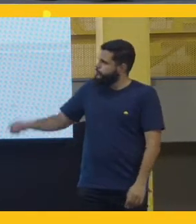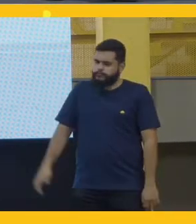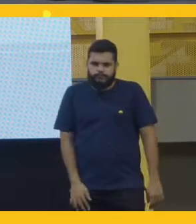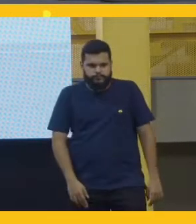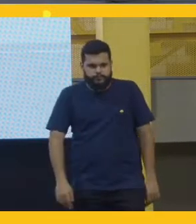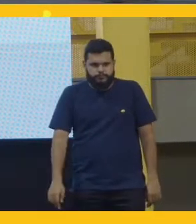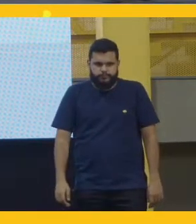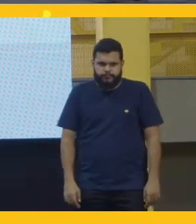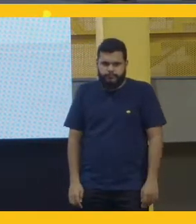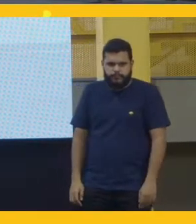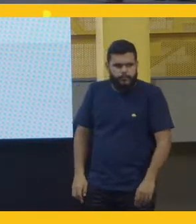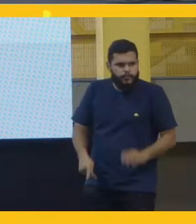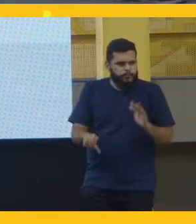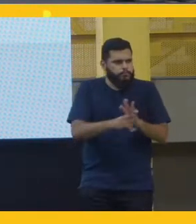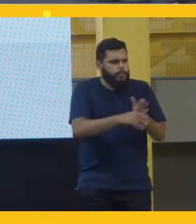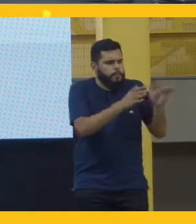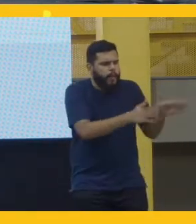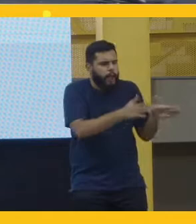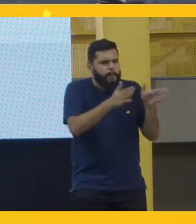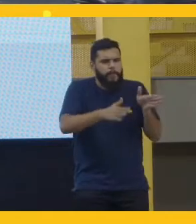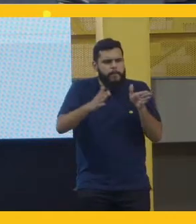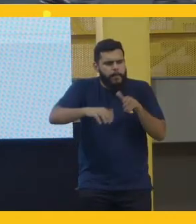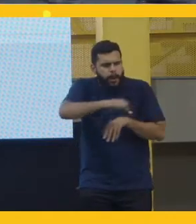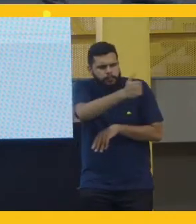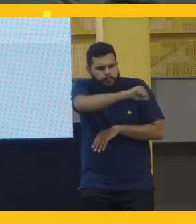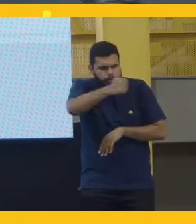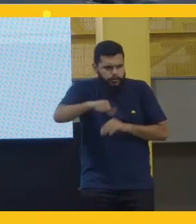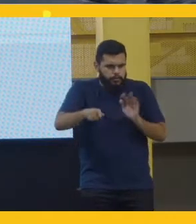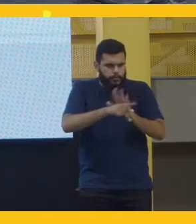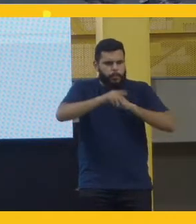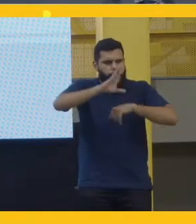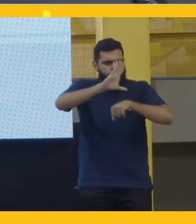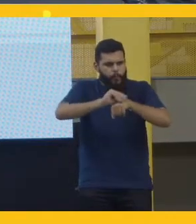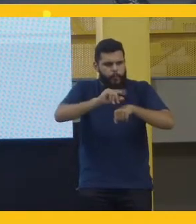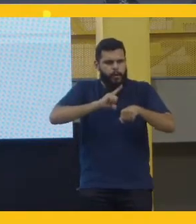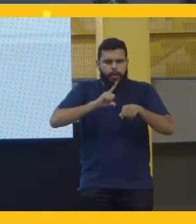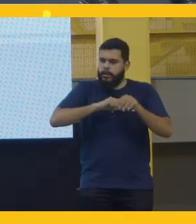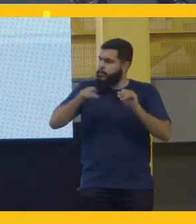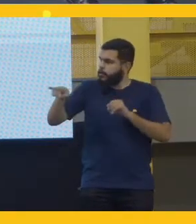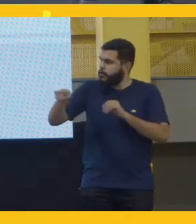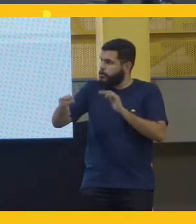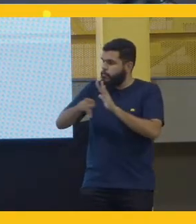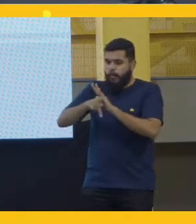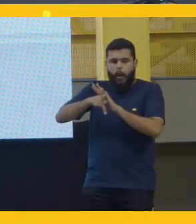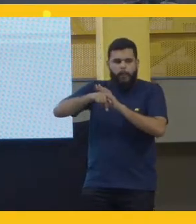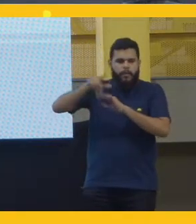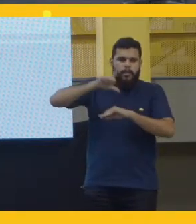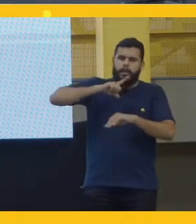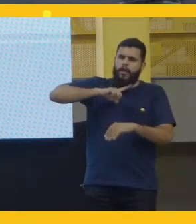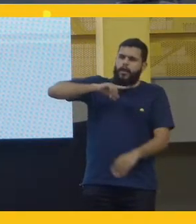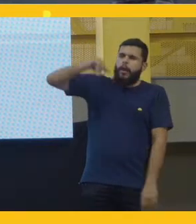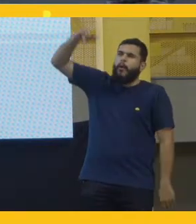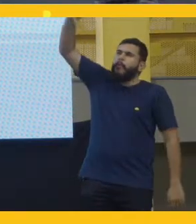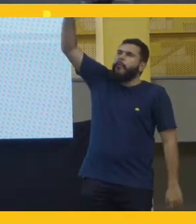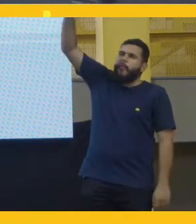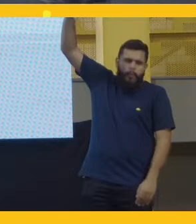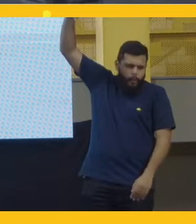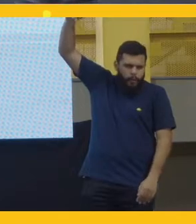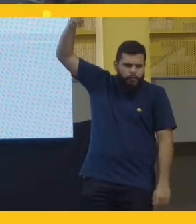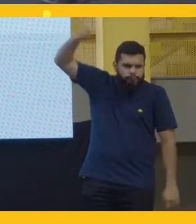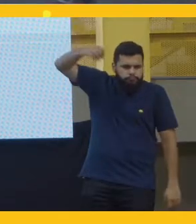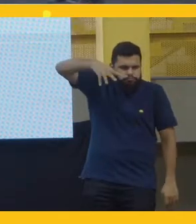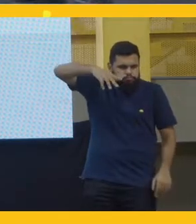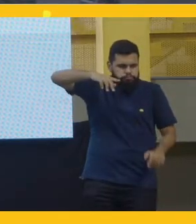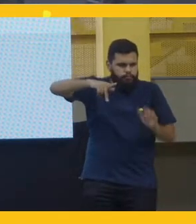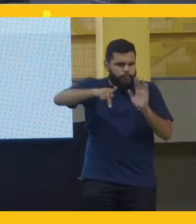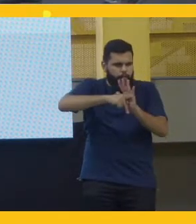O processo de interpretação de imagens capturadas por sensores instalados a bordo de satélites imageiam